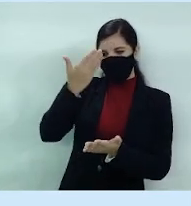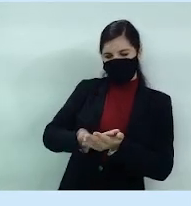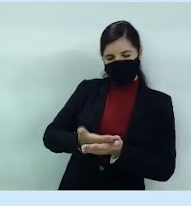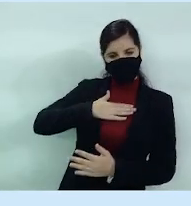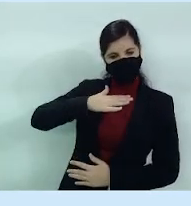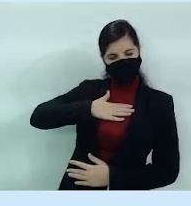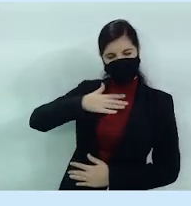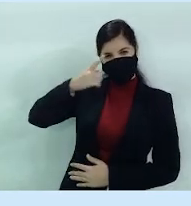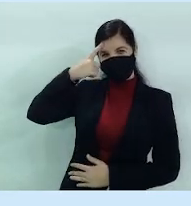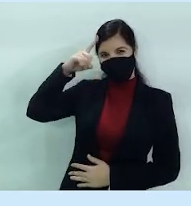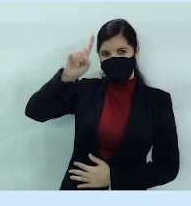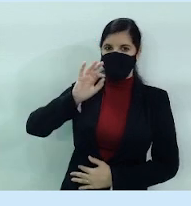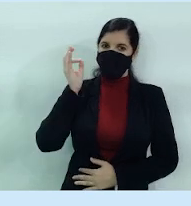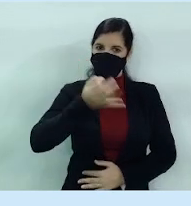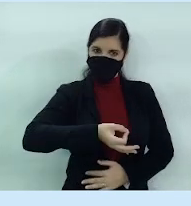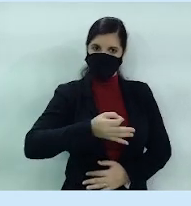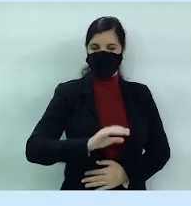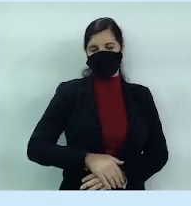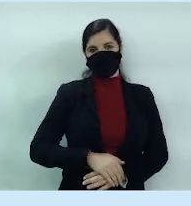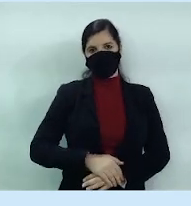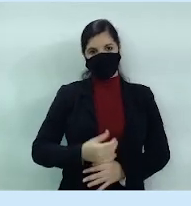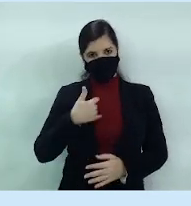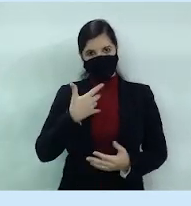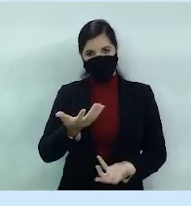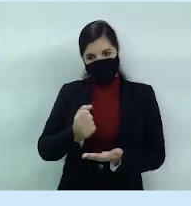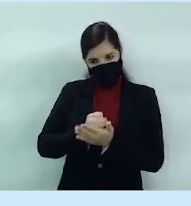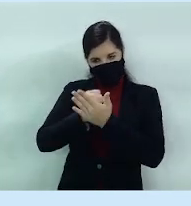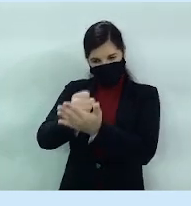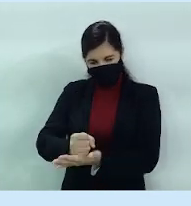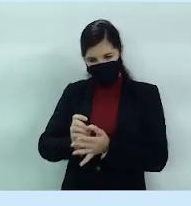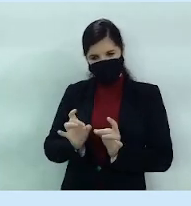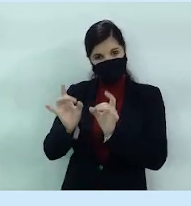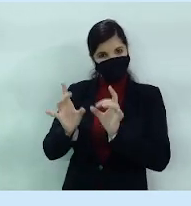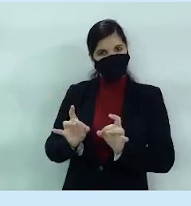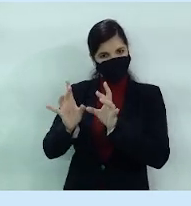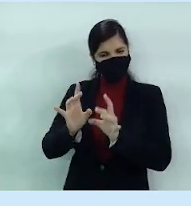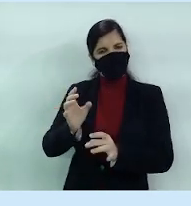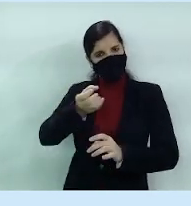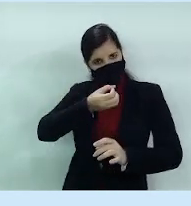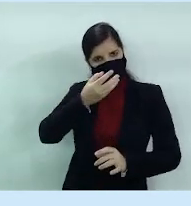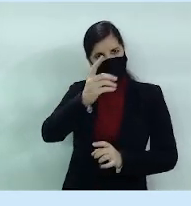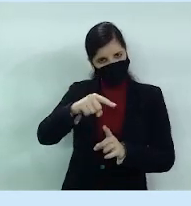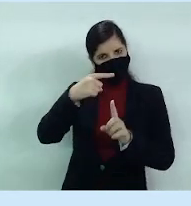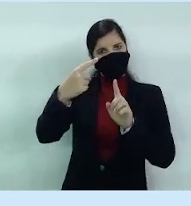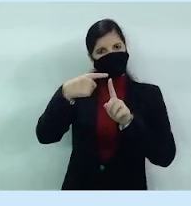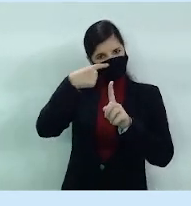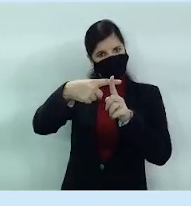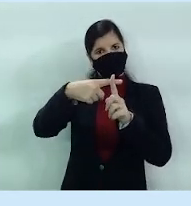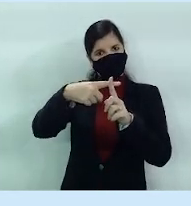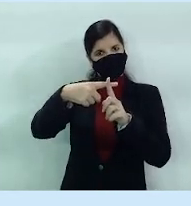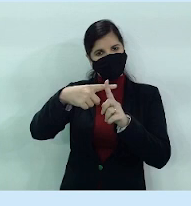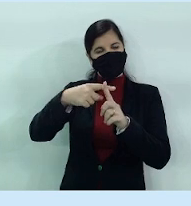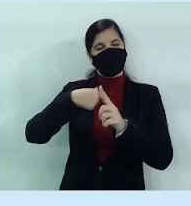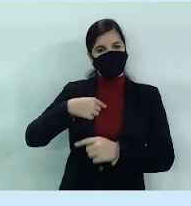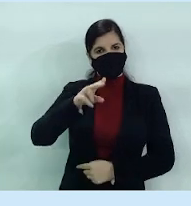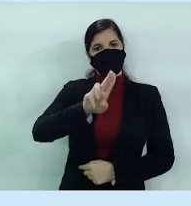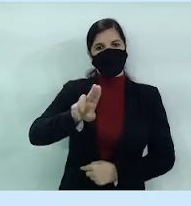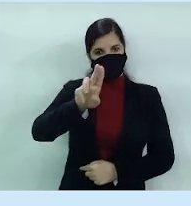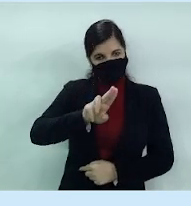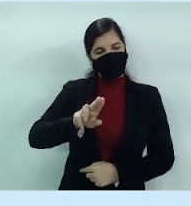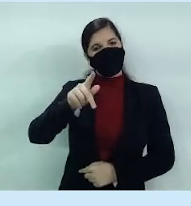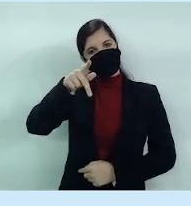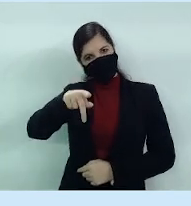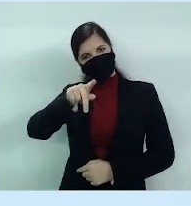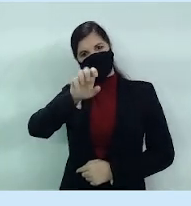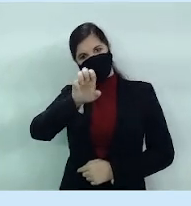da nossa ideia, de que aquilo que a gente está oferecendo é algo positivo, nós estamos utilizando a